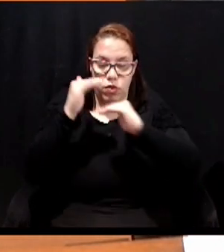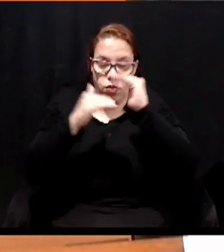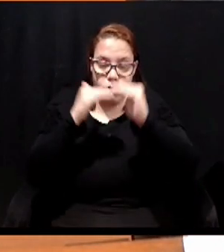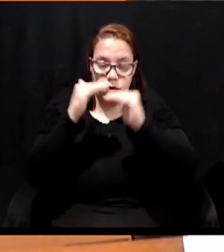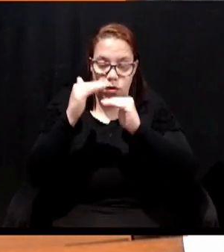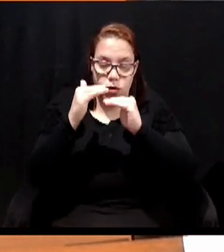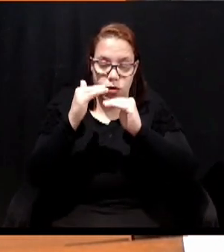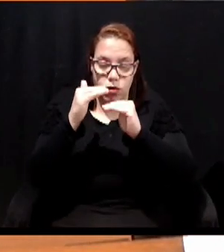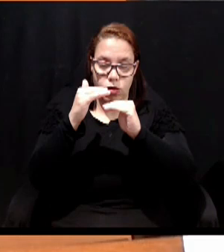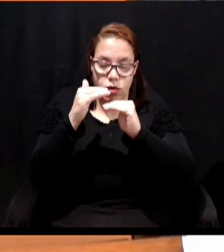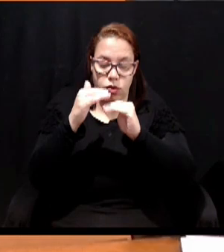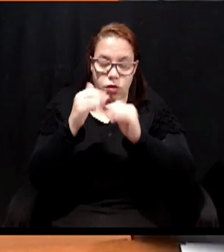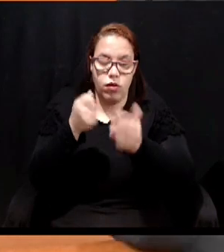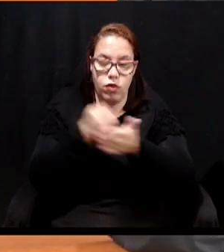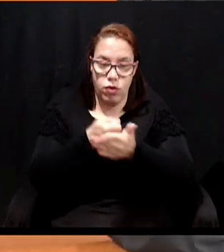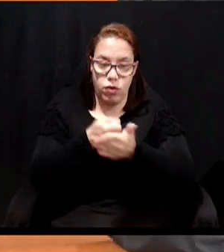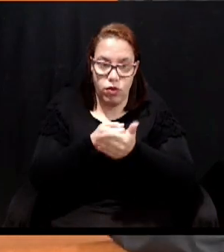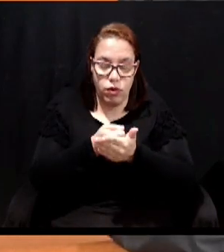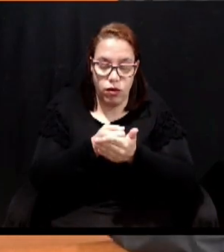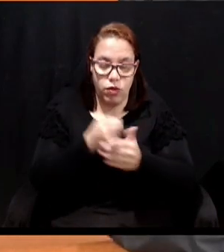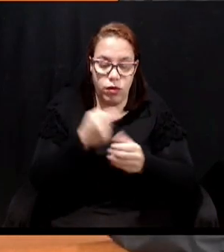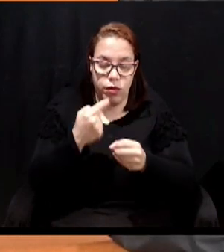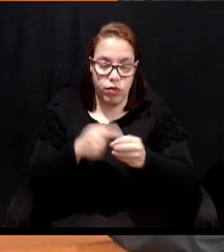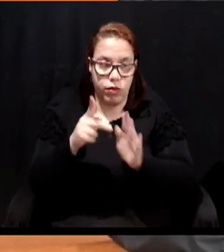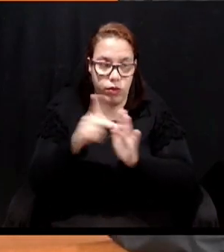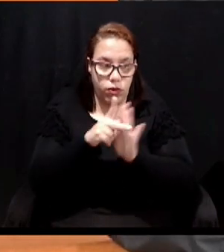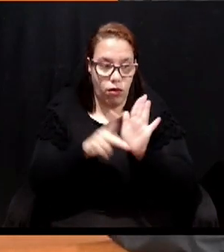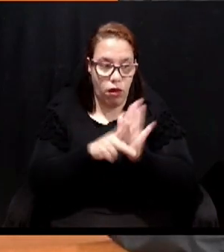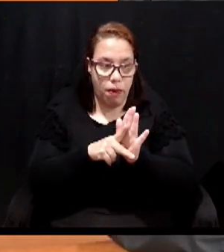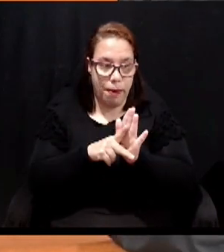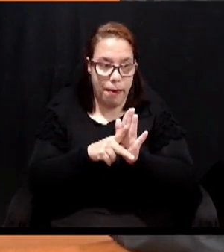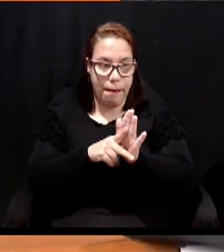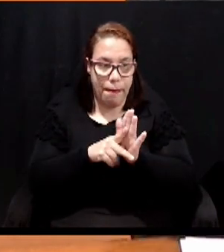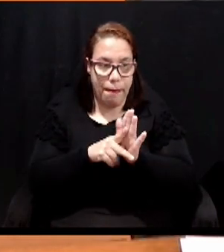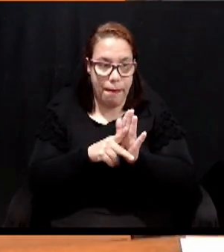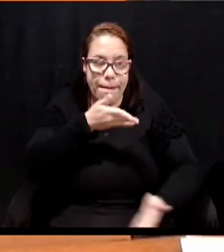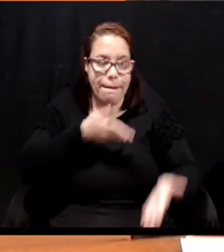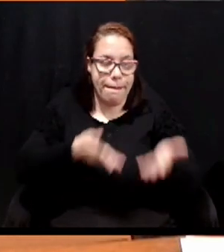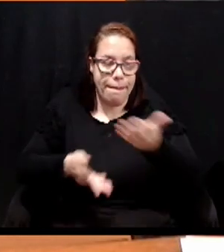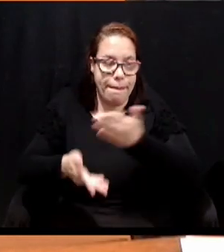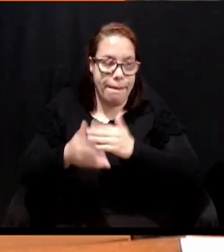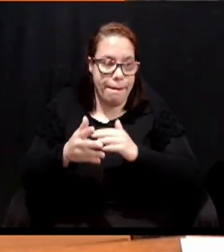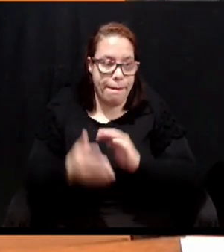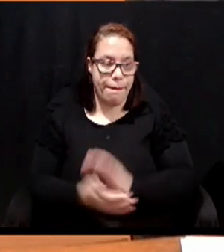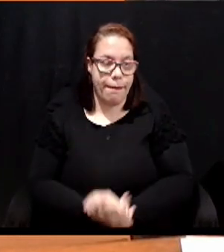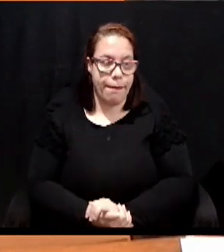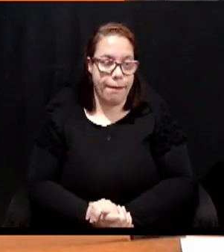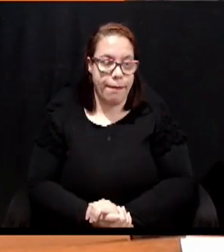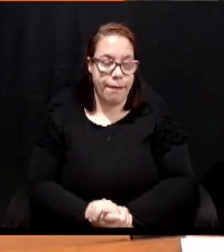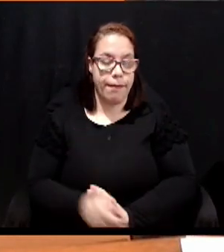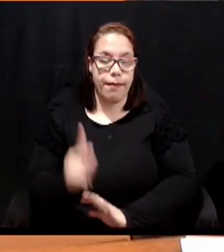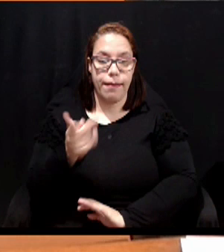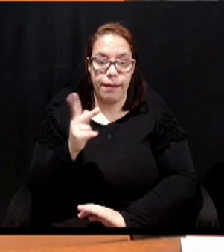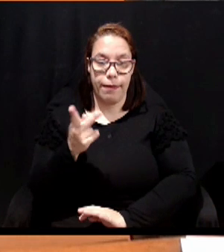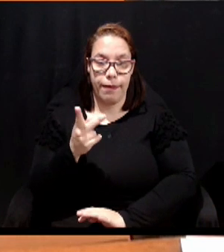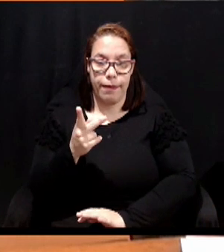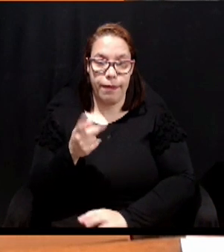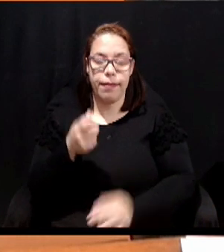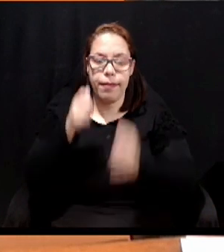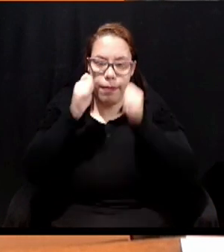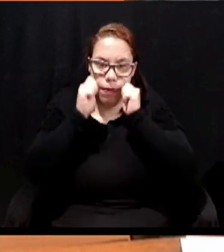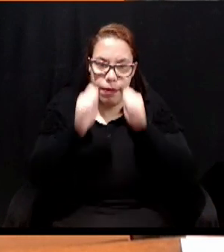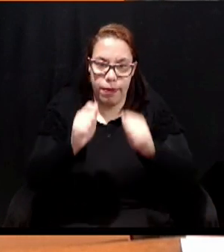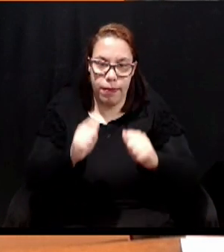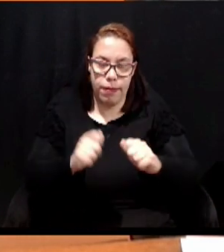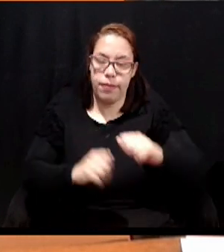a execução de convênio e projetos de cooperação internacional. H. Assessorar a